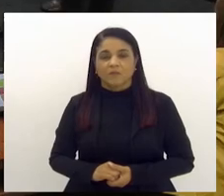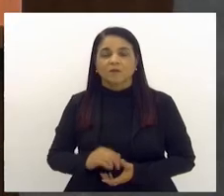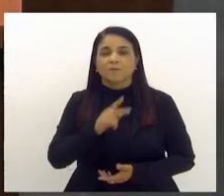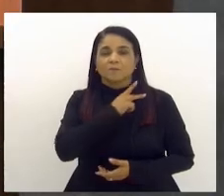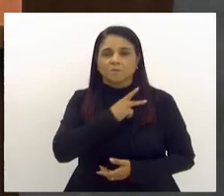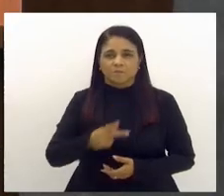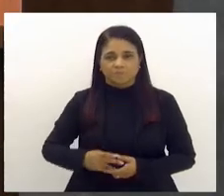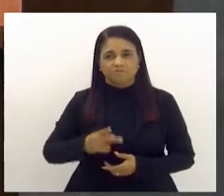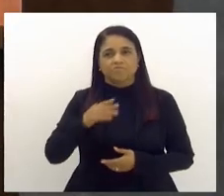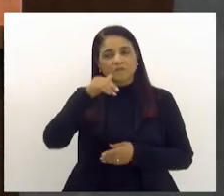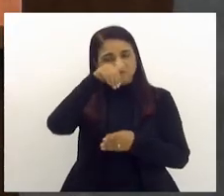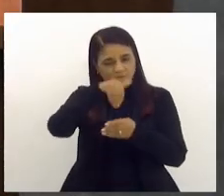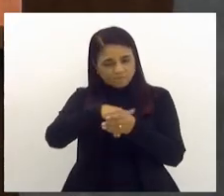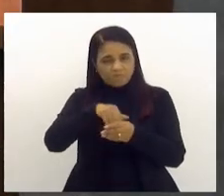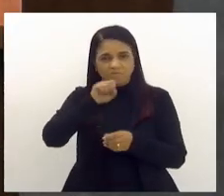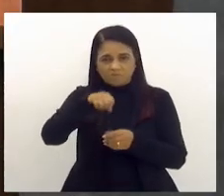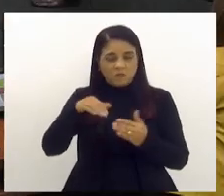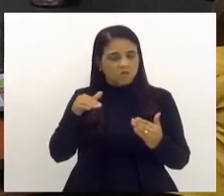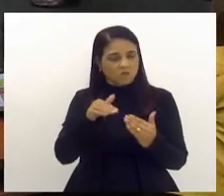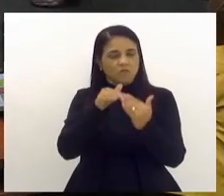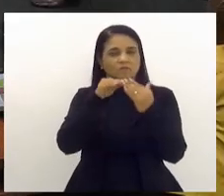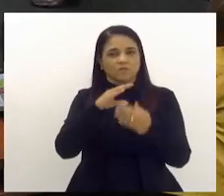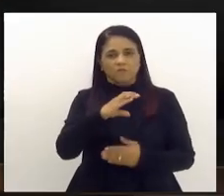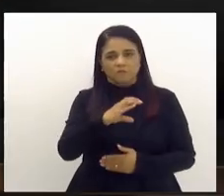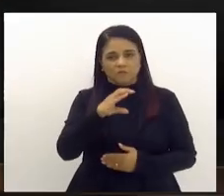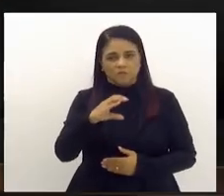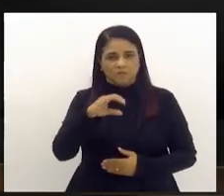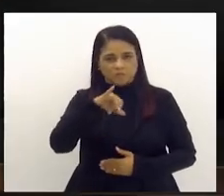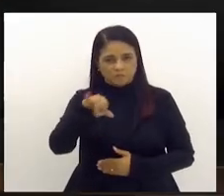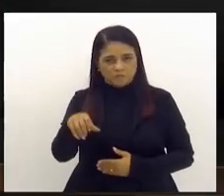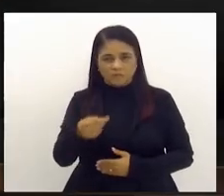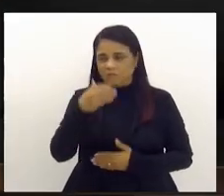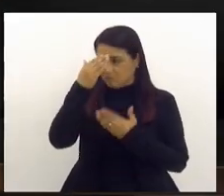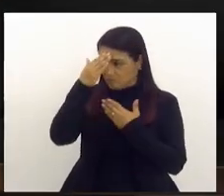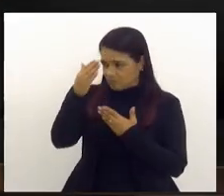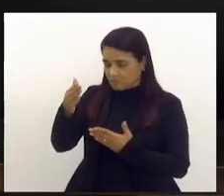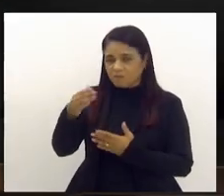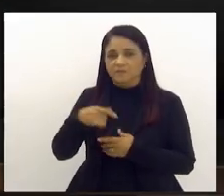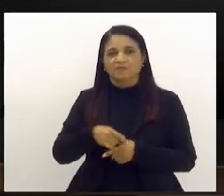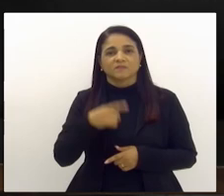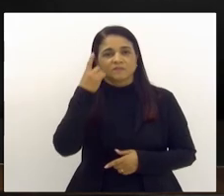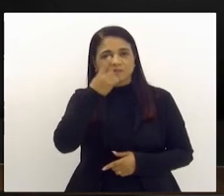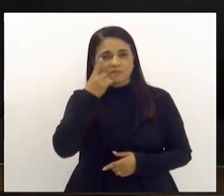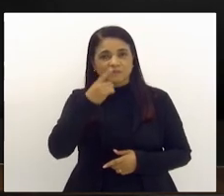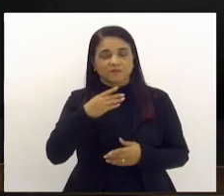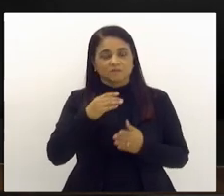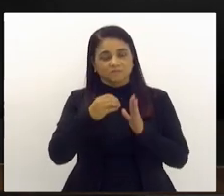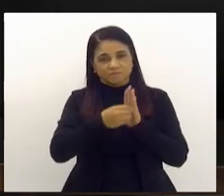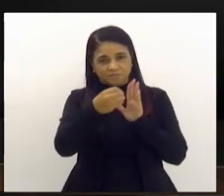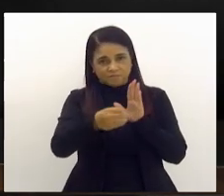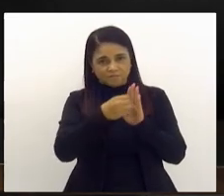Presidente, favorável em conformidade com a CCJ. Muito obrigado, deputado. Com os pareceres emitidos em